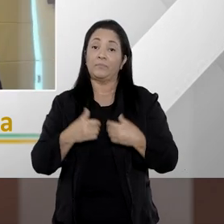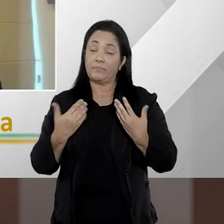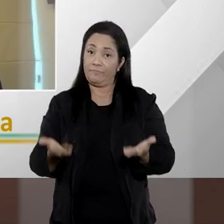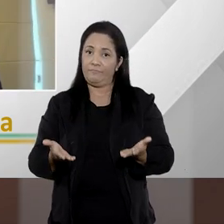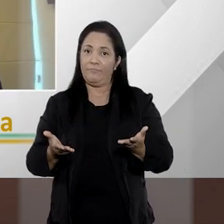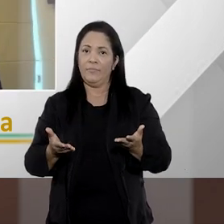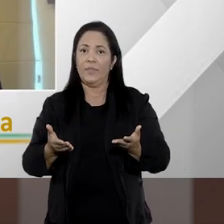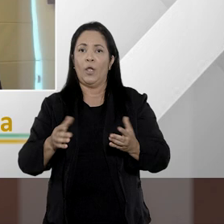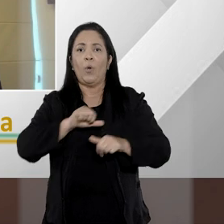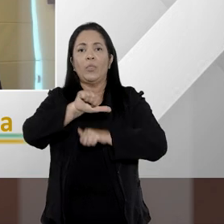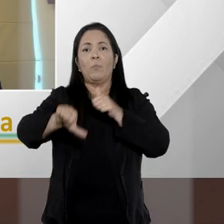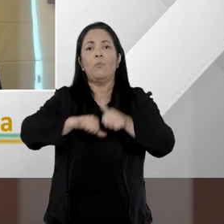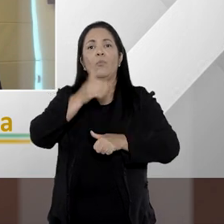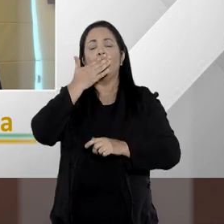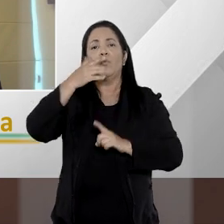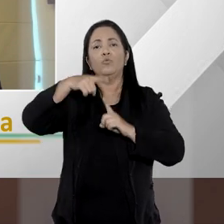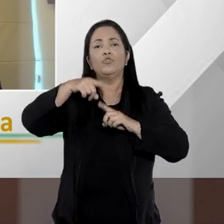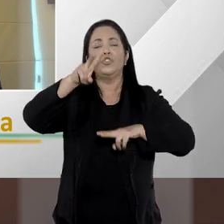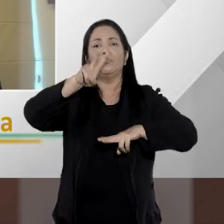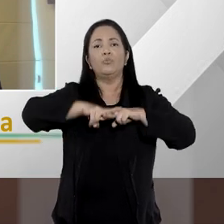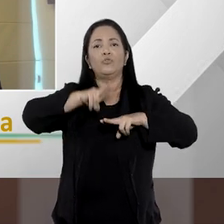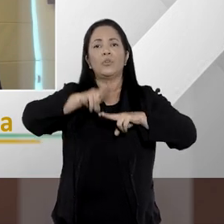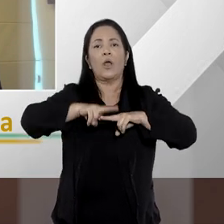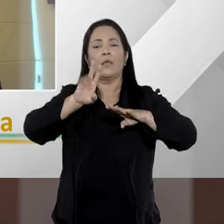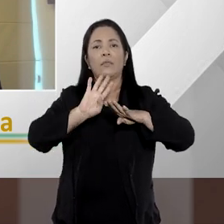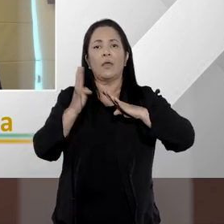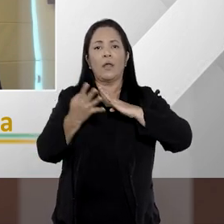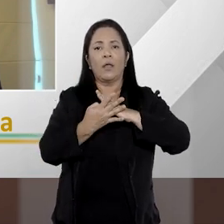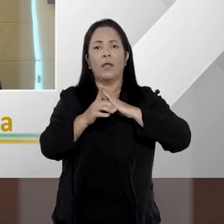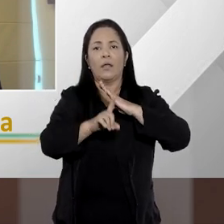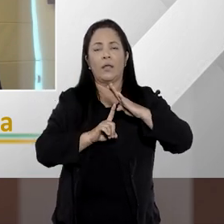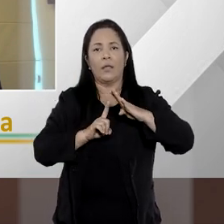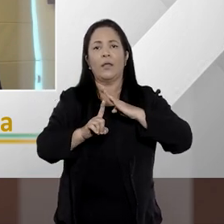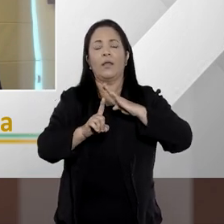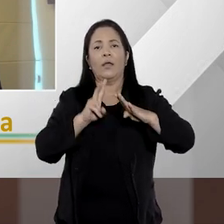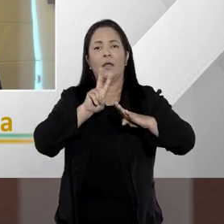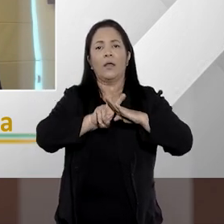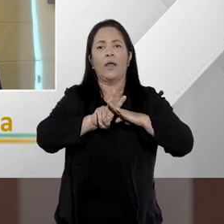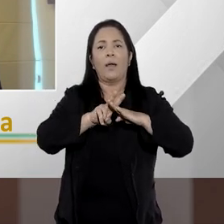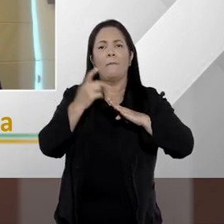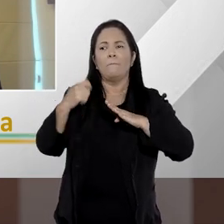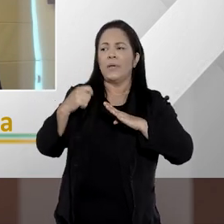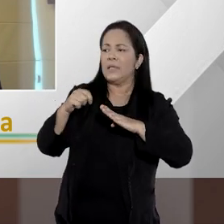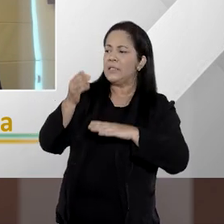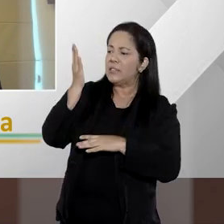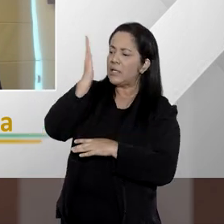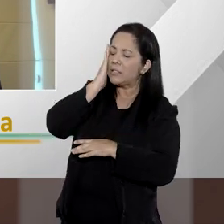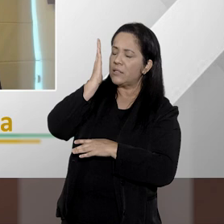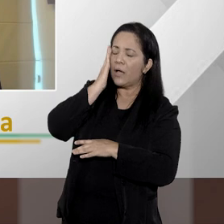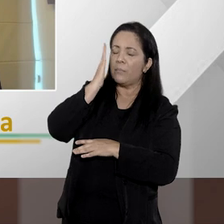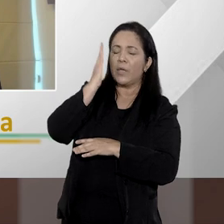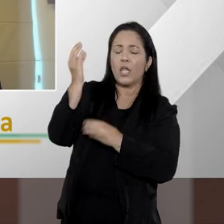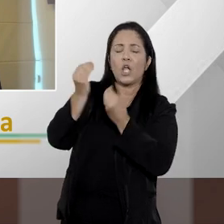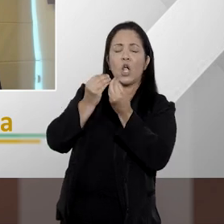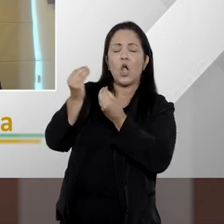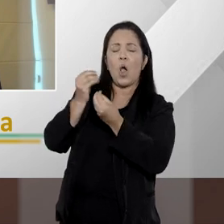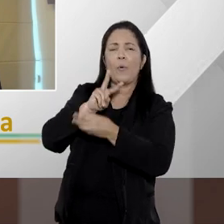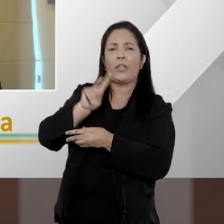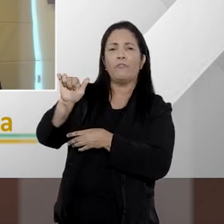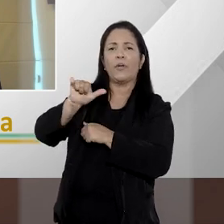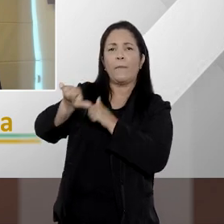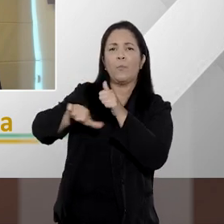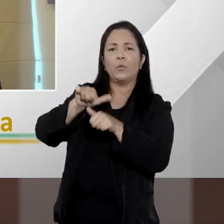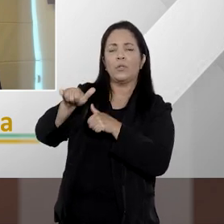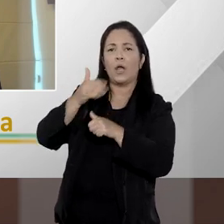regime ela é motivada pelo cometimento de falta grave, é preciso observar a forma progressiva estabelecida pela lei de execução